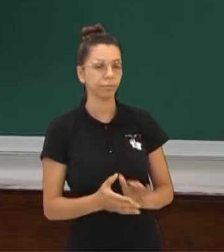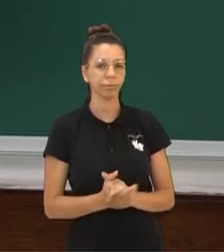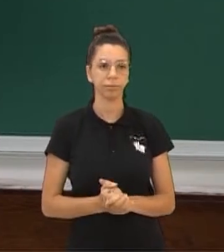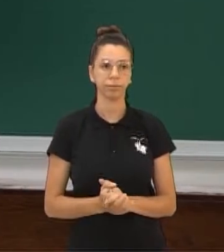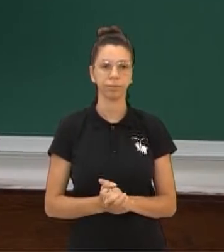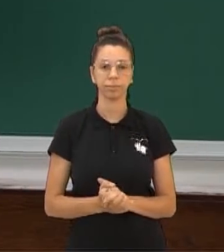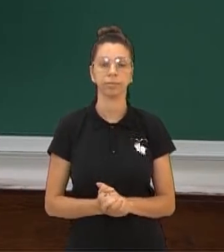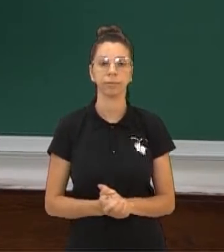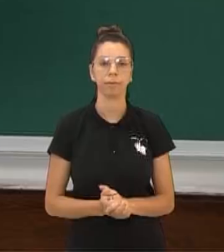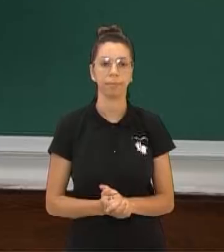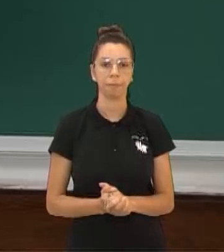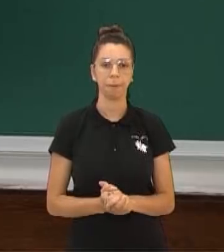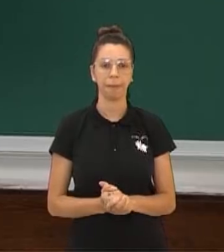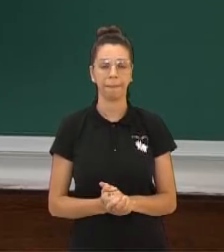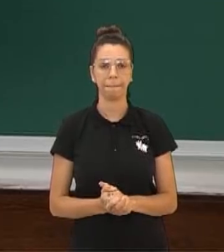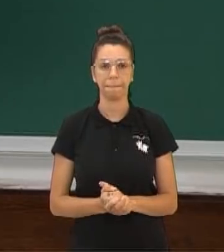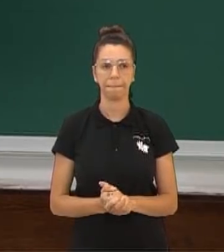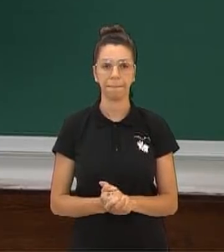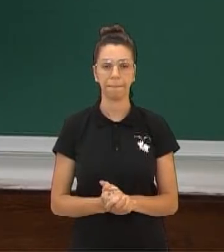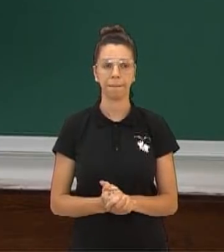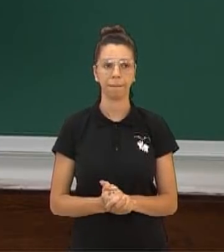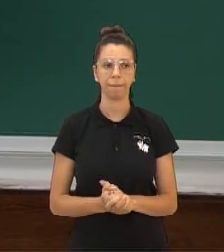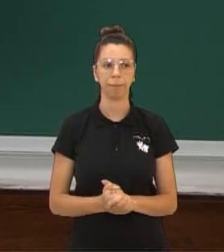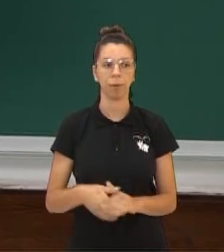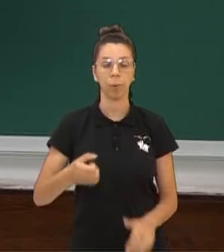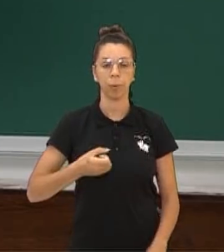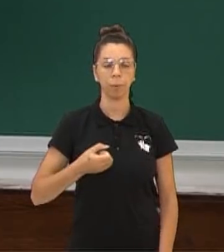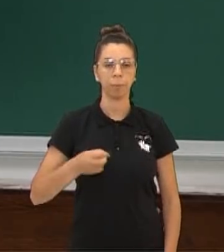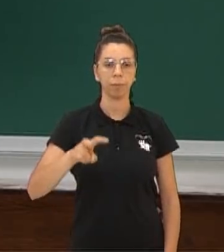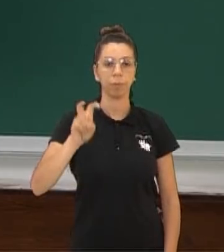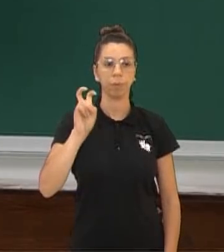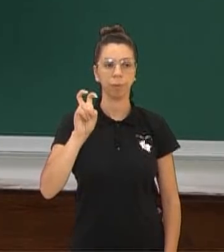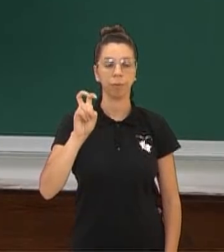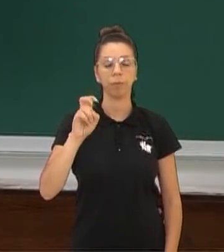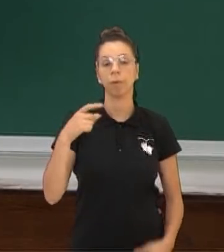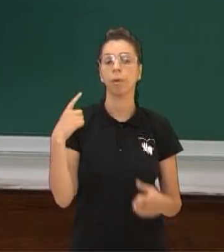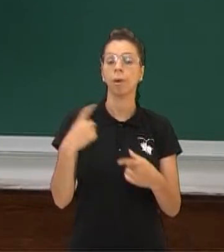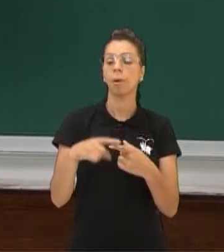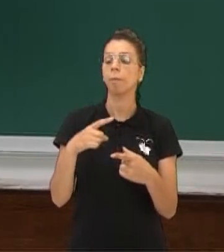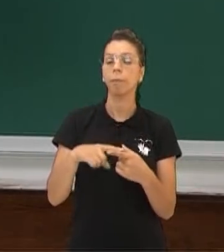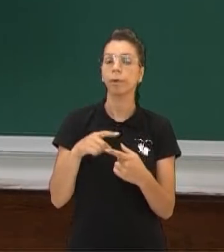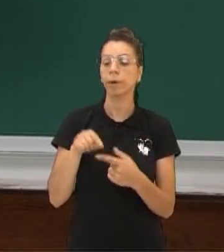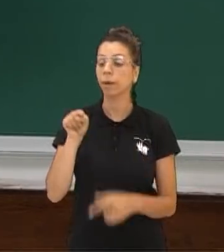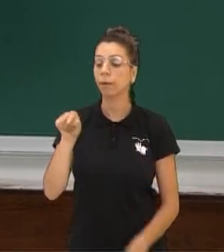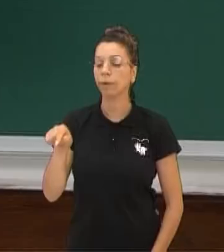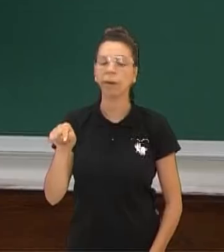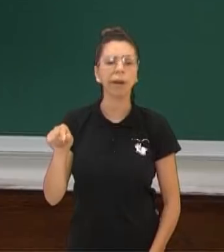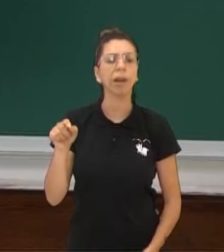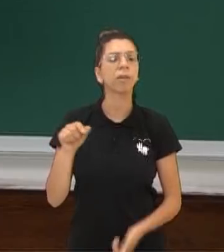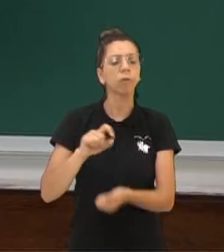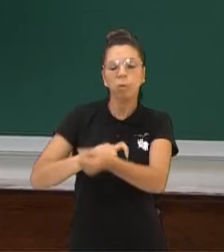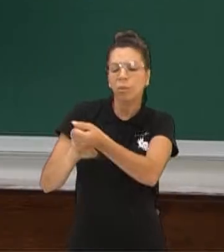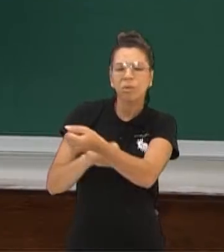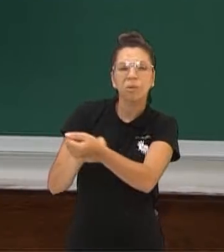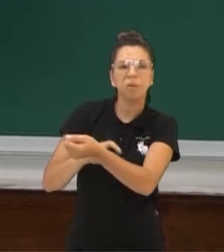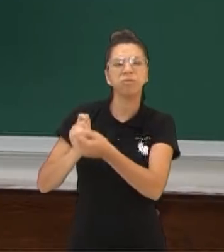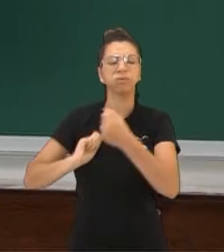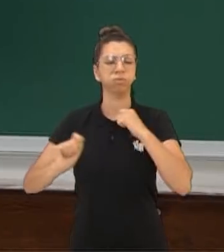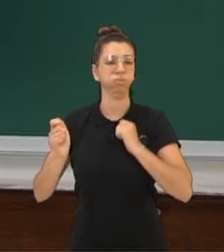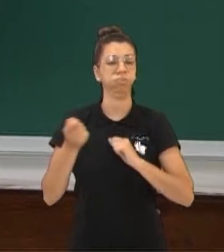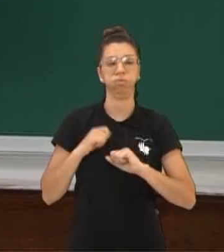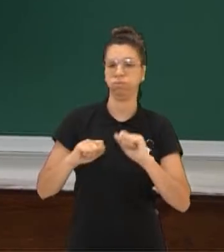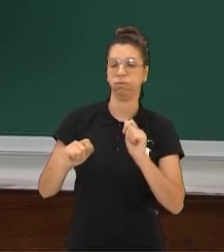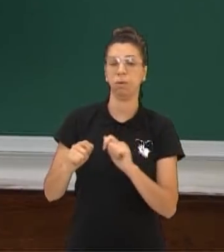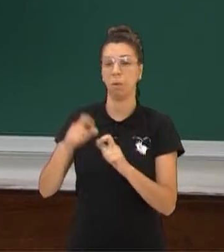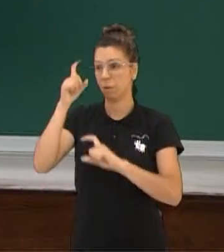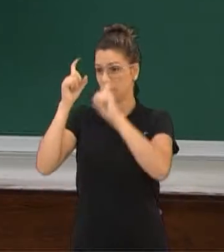E number 5. Por que o Wellness ficou bravo com a Mimi? Por que será que ele ficou irritado? Olha só como ele está lá no final,